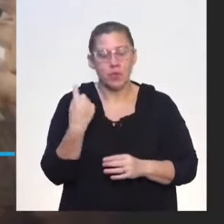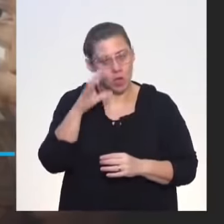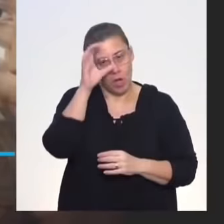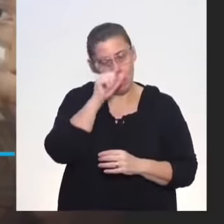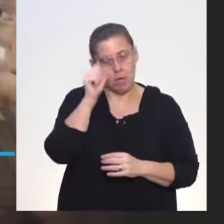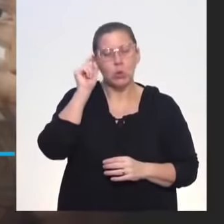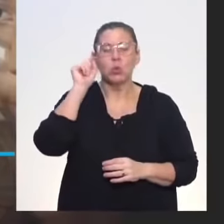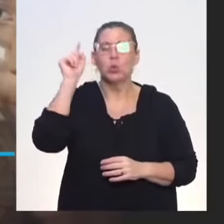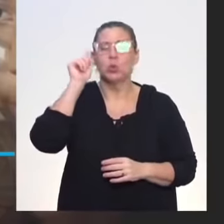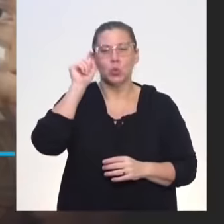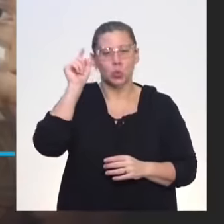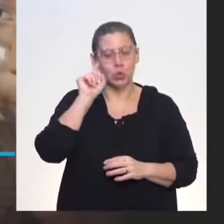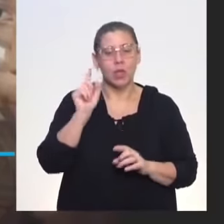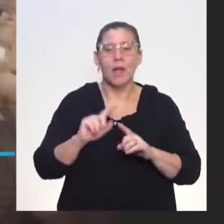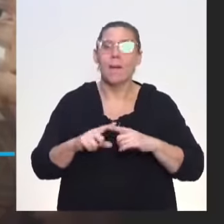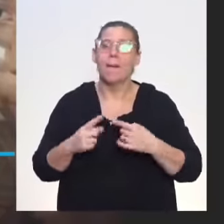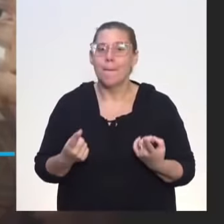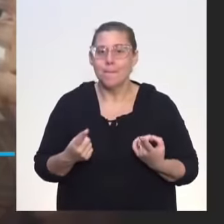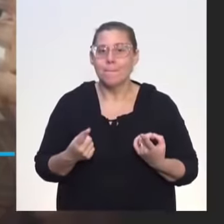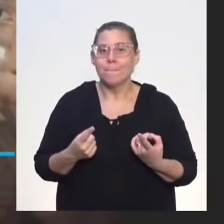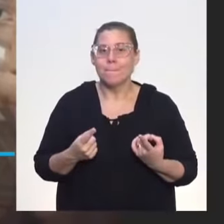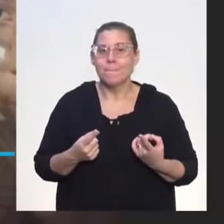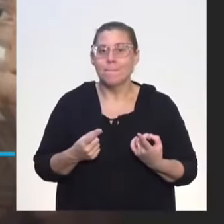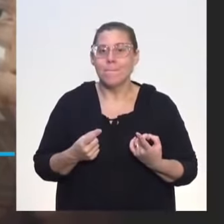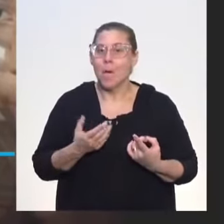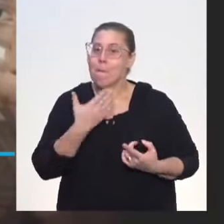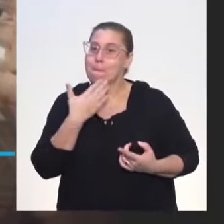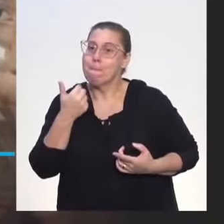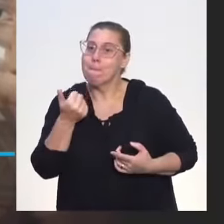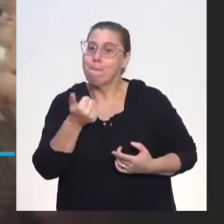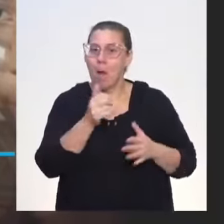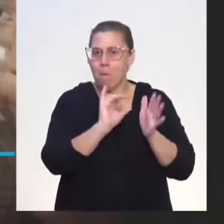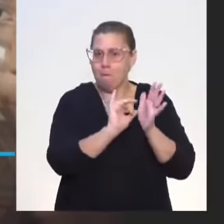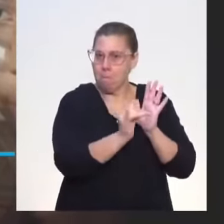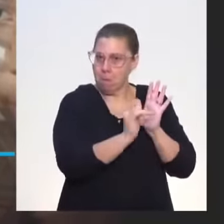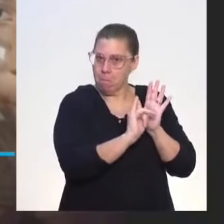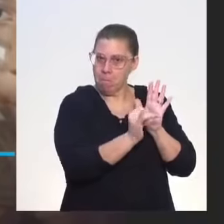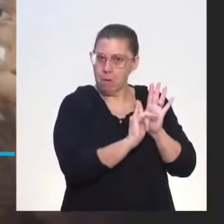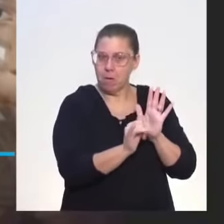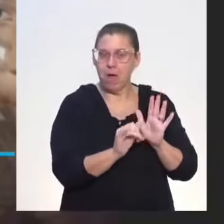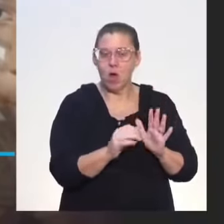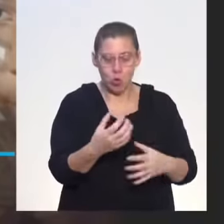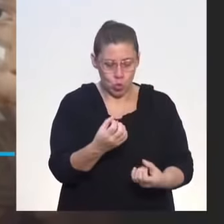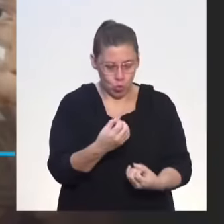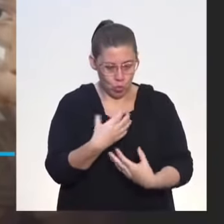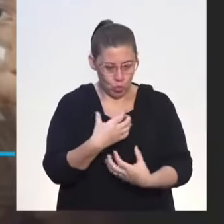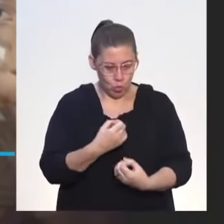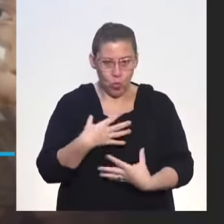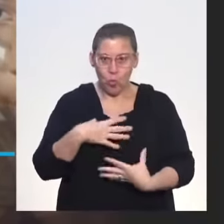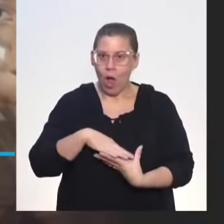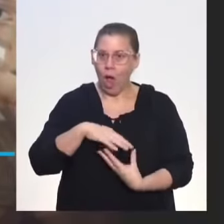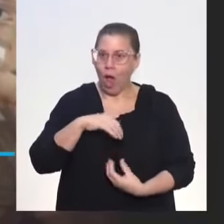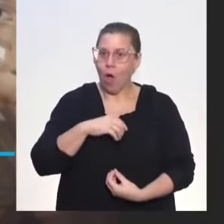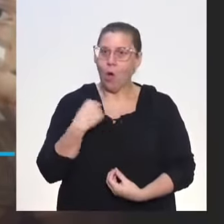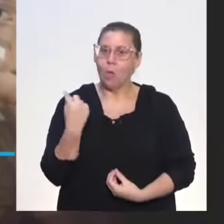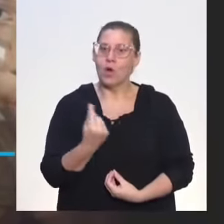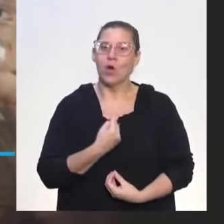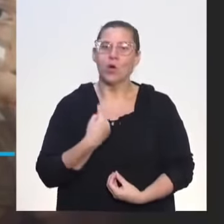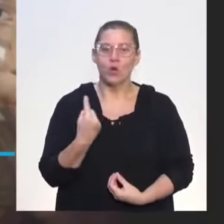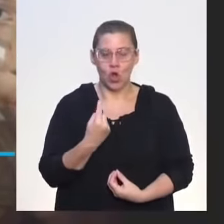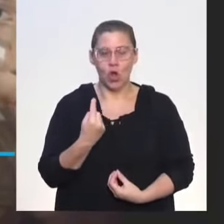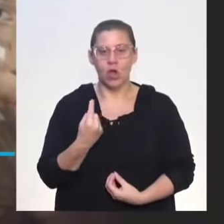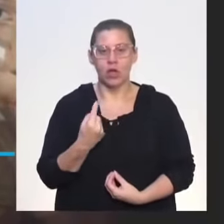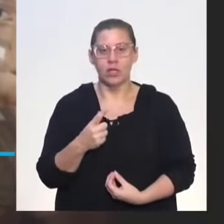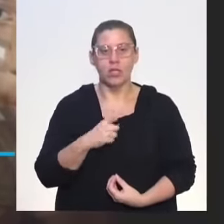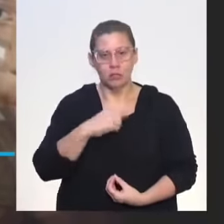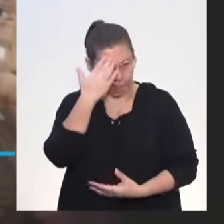no dia a dia. Mas o grande contador de histórias, ou seja, aquele que educa a nossa alma, porque a gente tem também,